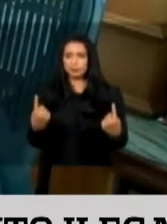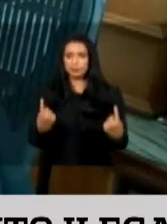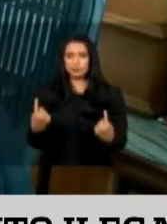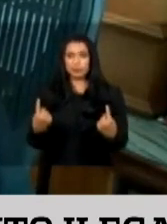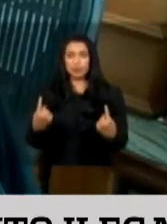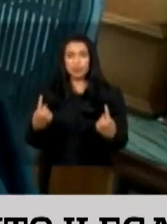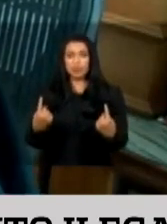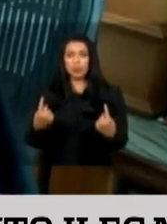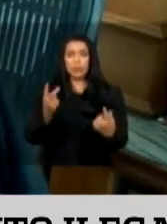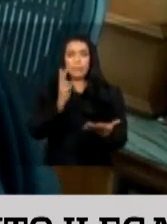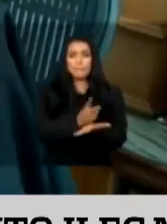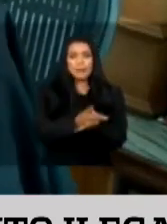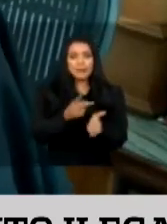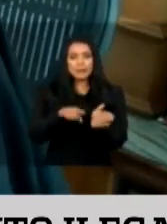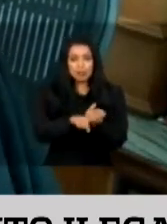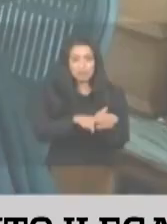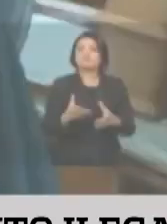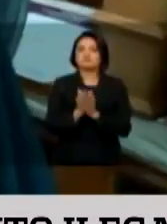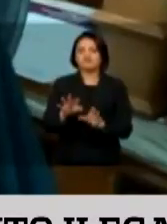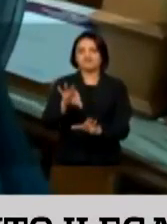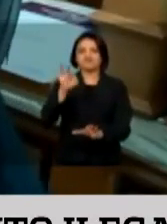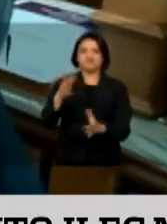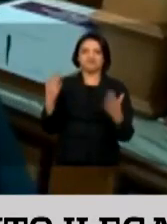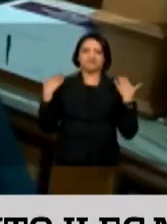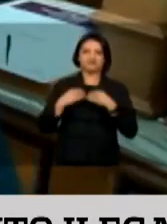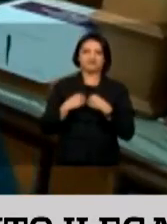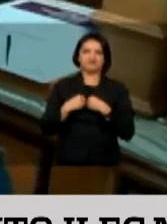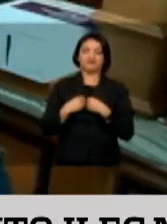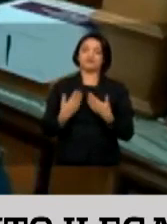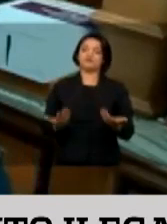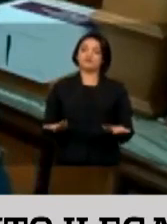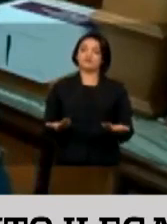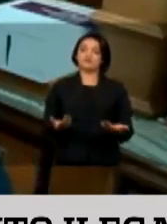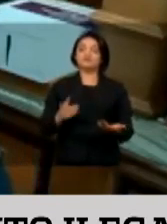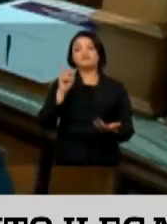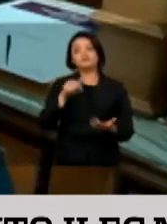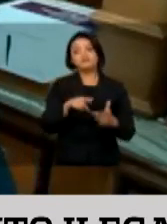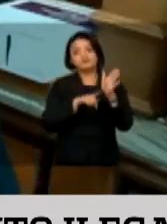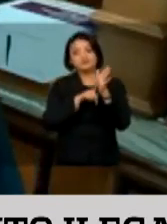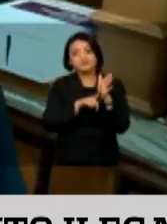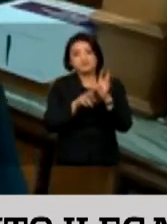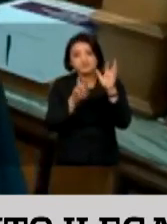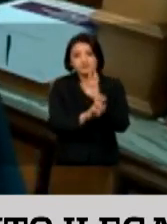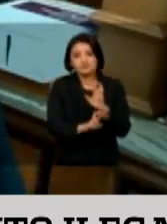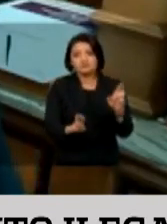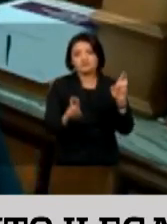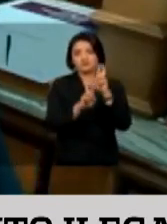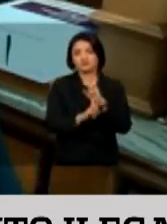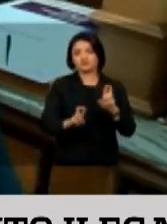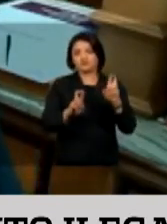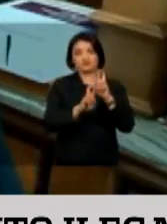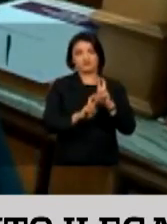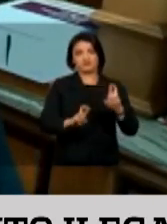não seja o mesmo que investigue. Estamos diante de um inquérito